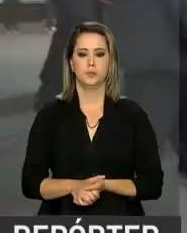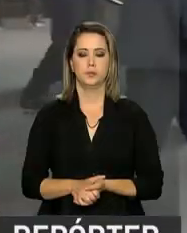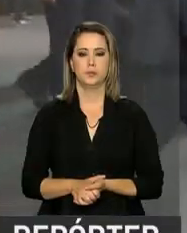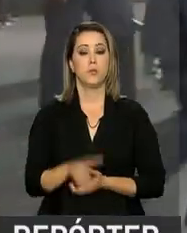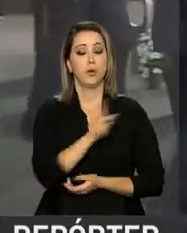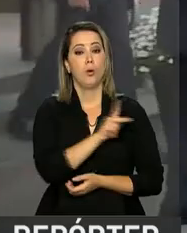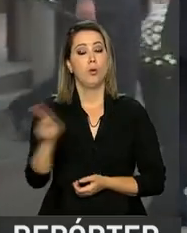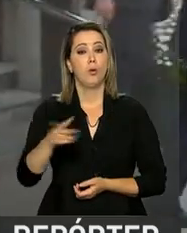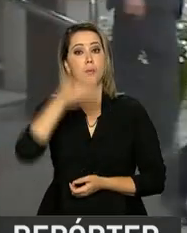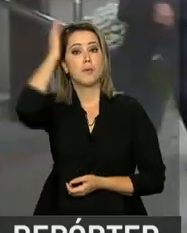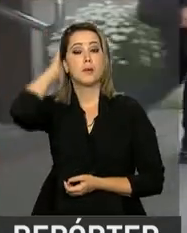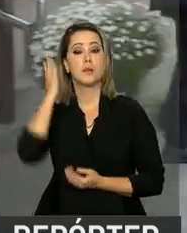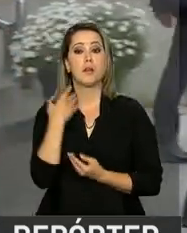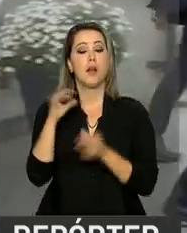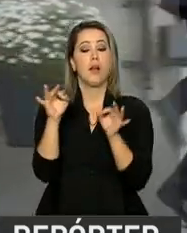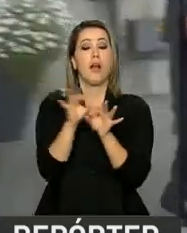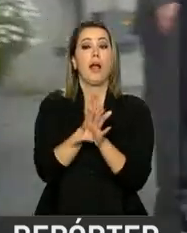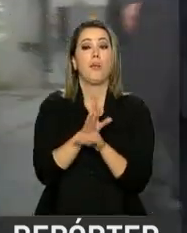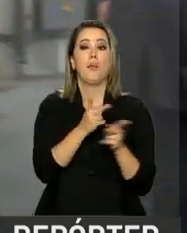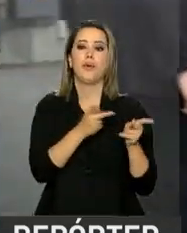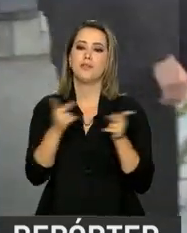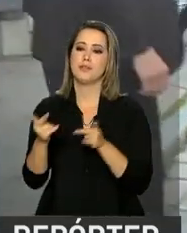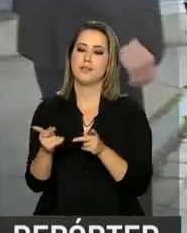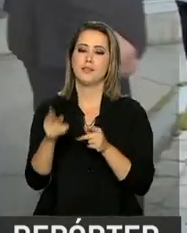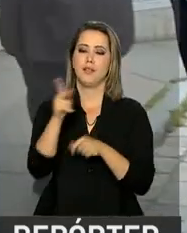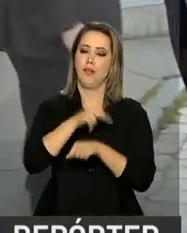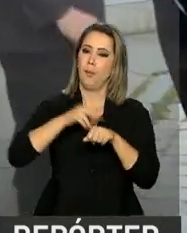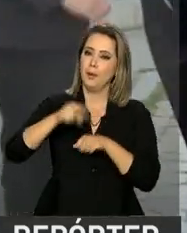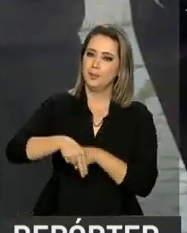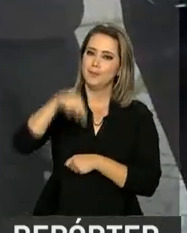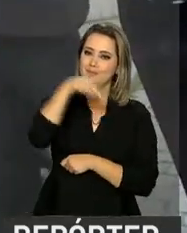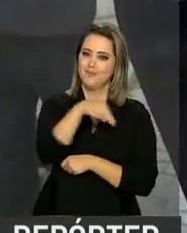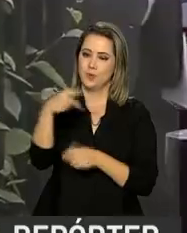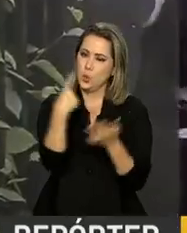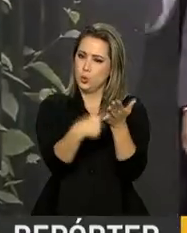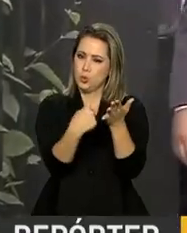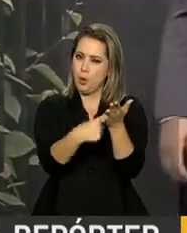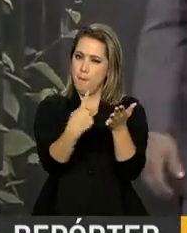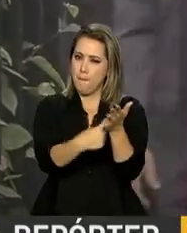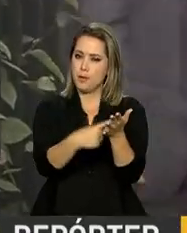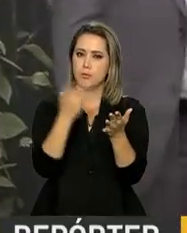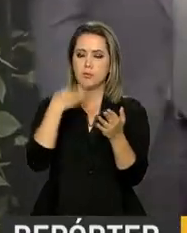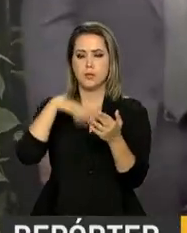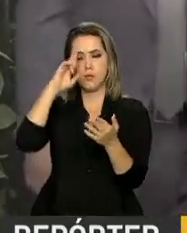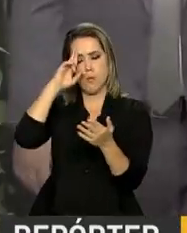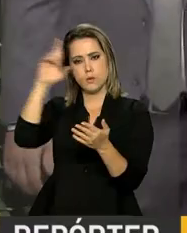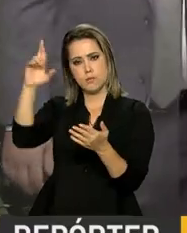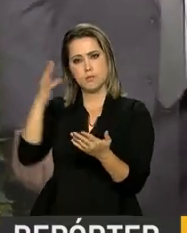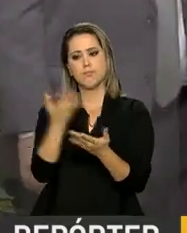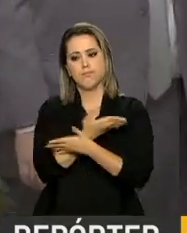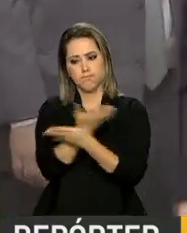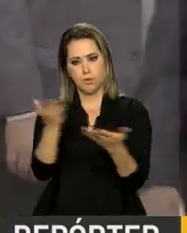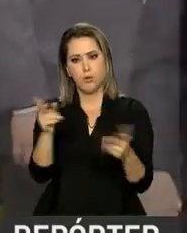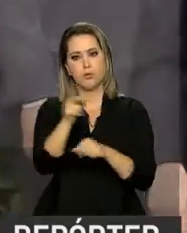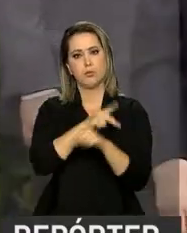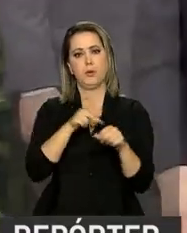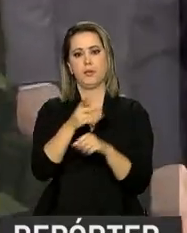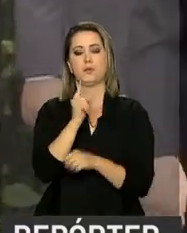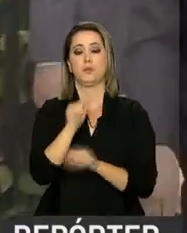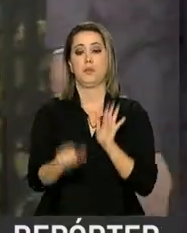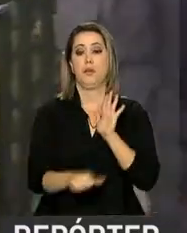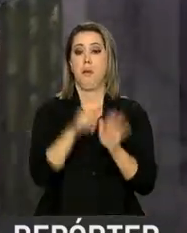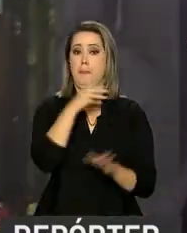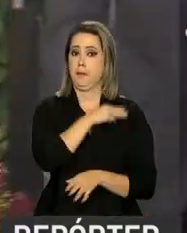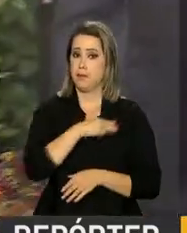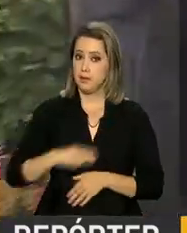O presidente Michel Temer encerrou a visita à Noruega com uma agenda voltada às autoridades norueguesas. A primeira